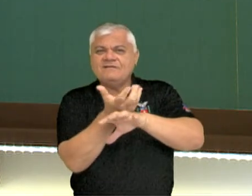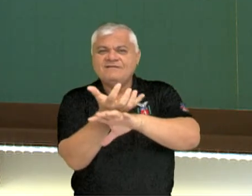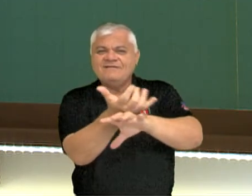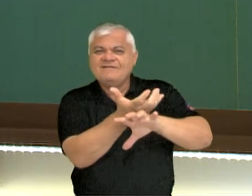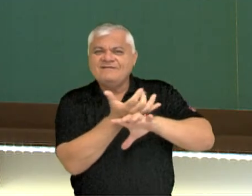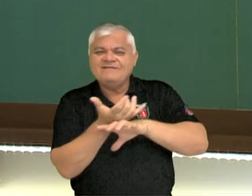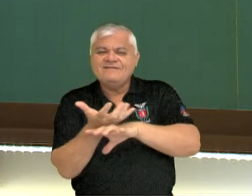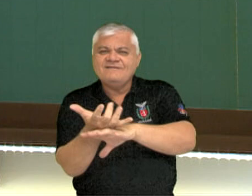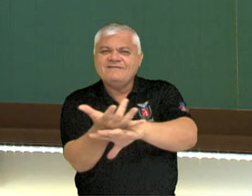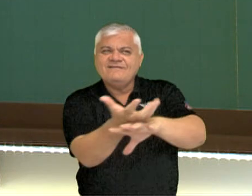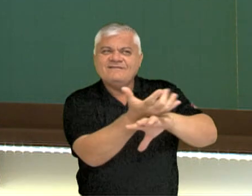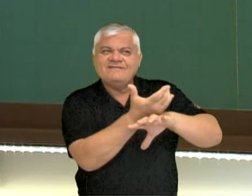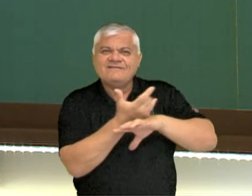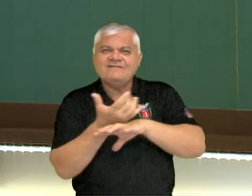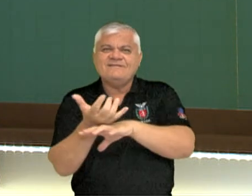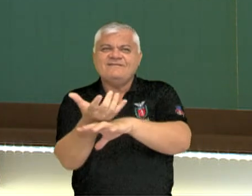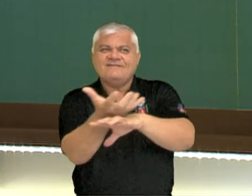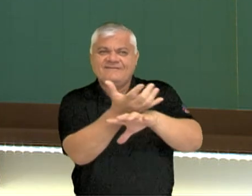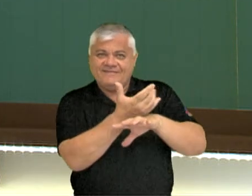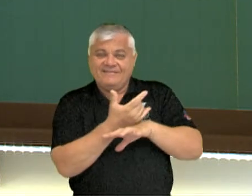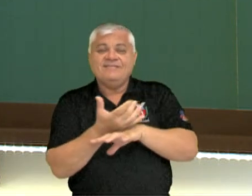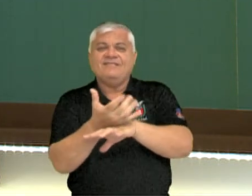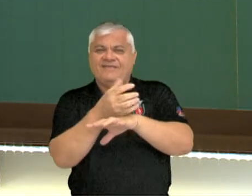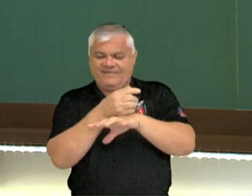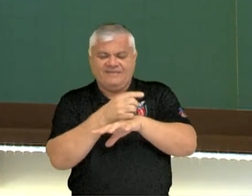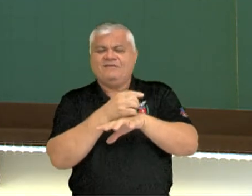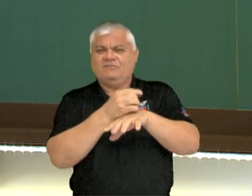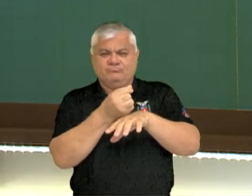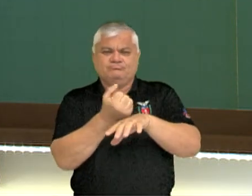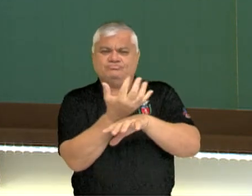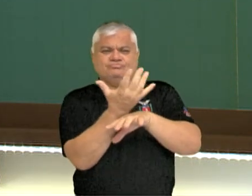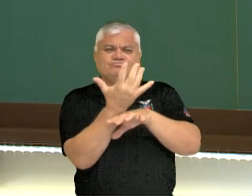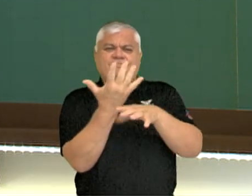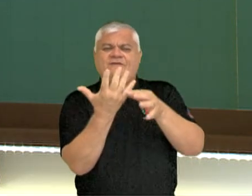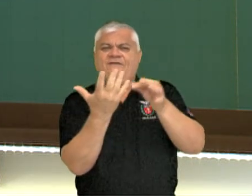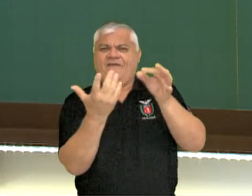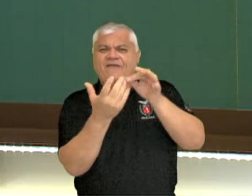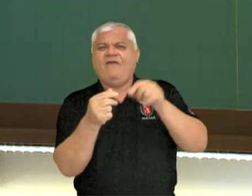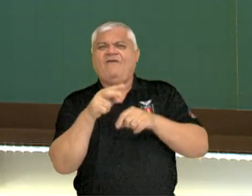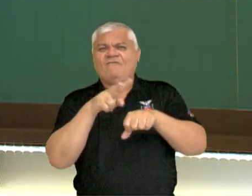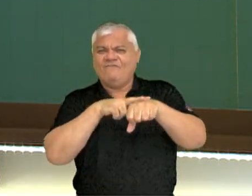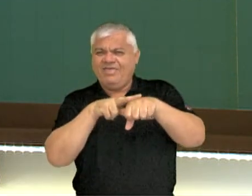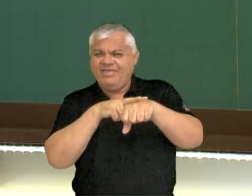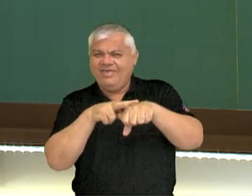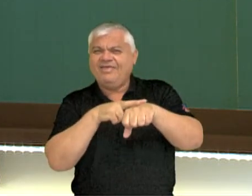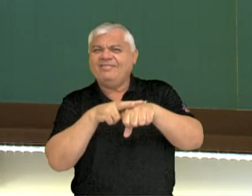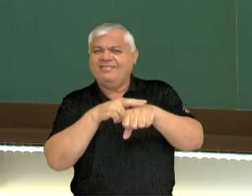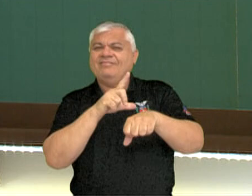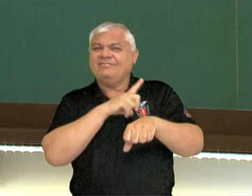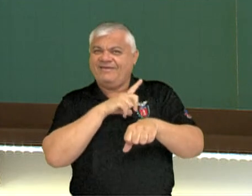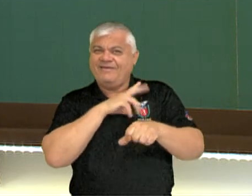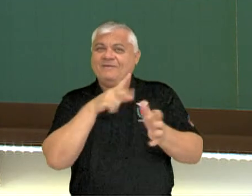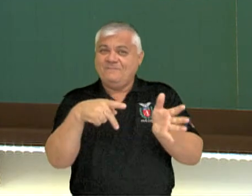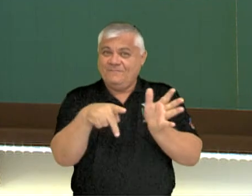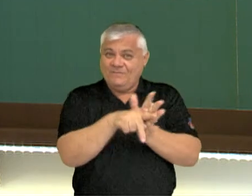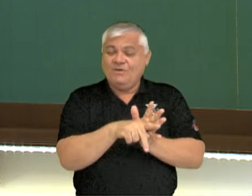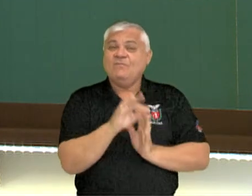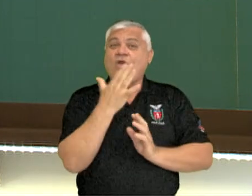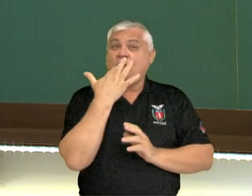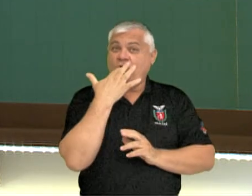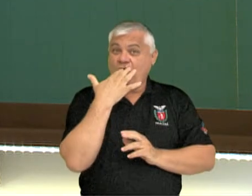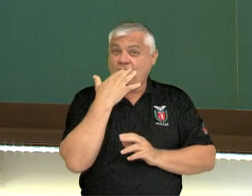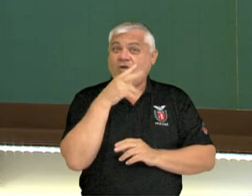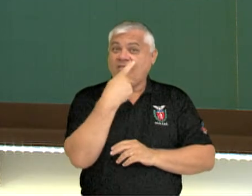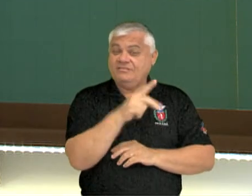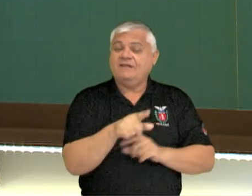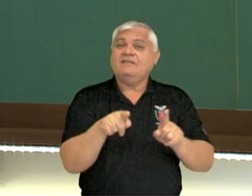filóide, ele tem toda a parte verde da planta, que é a presença da clorofila A, que além de dar a coloração, também realiza o